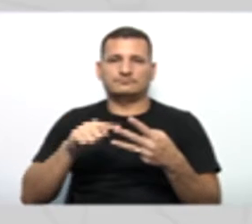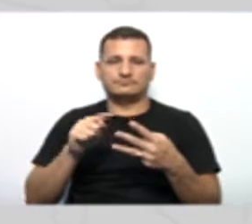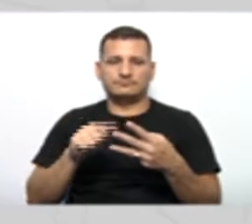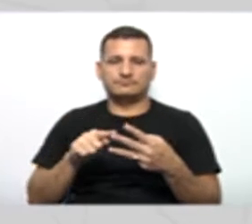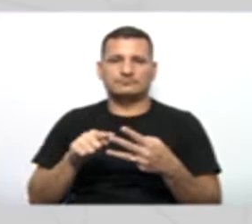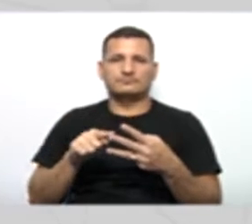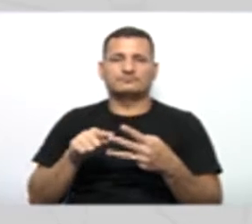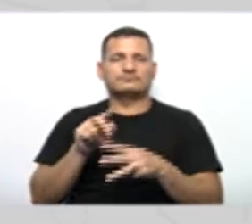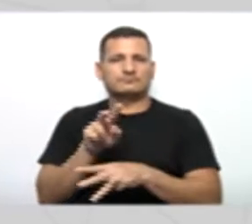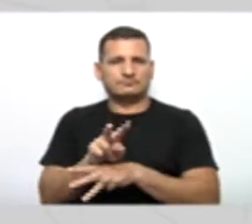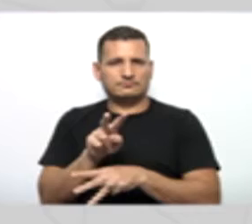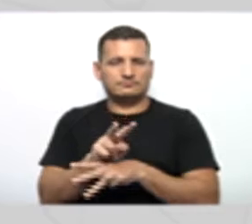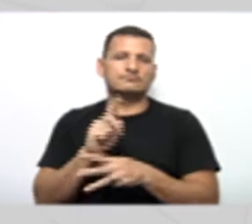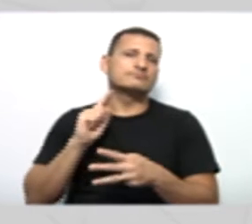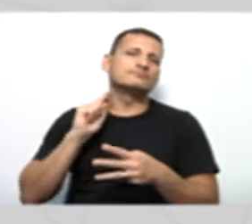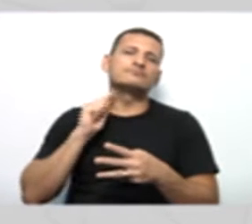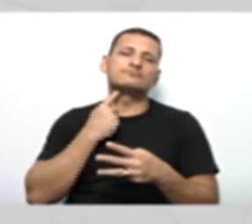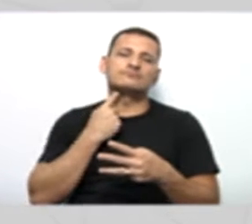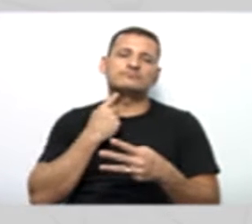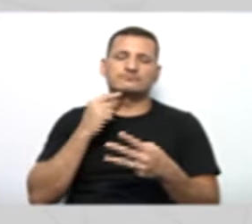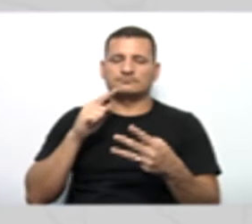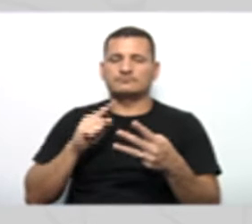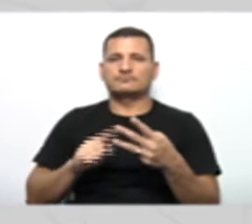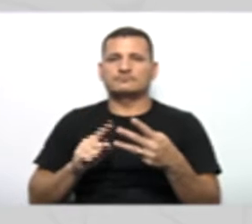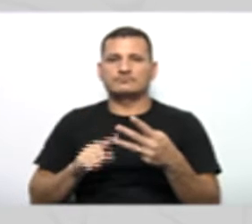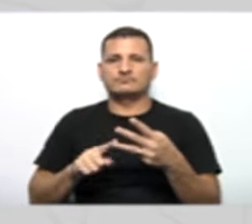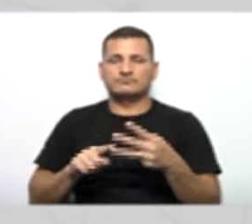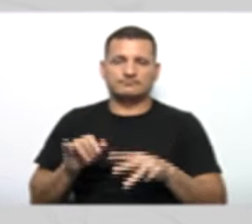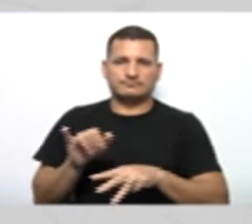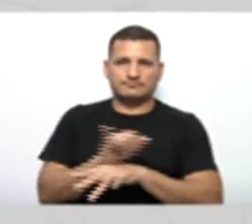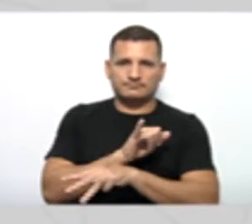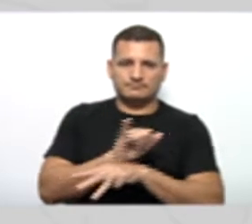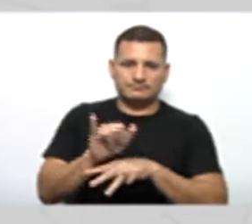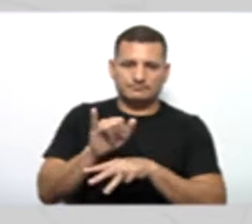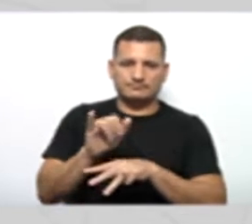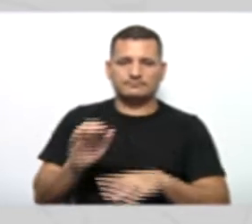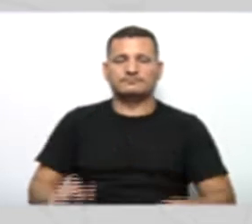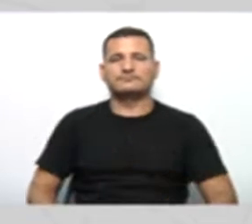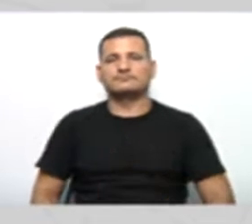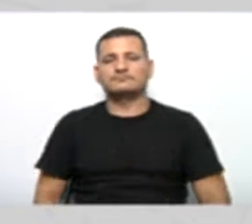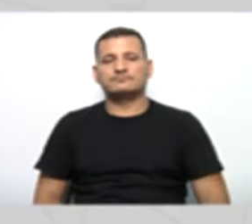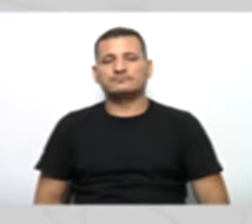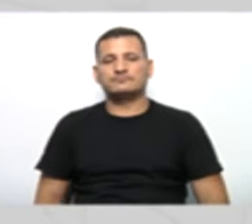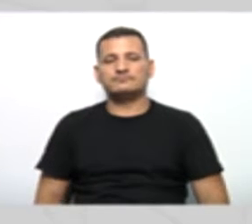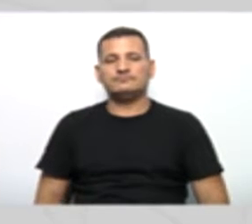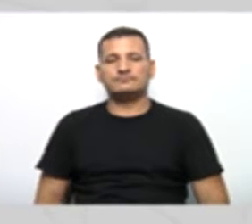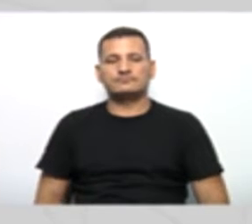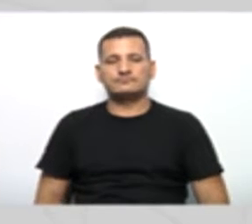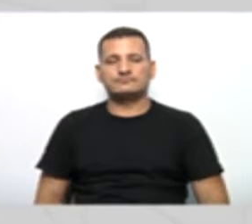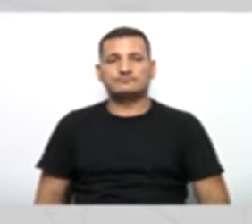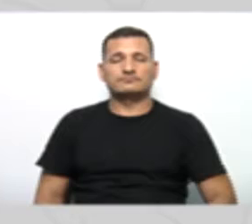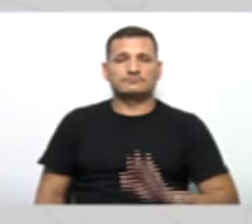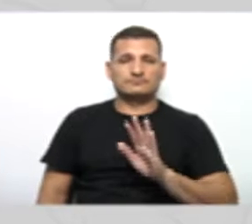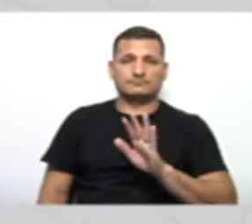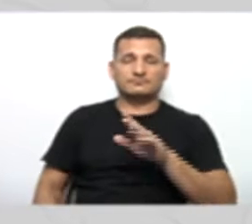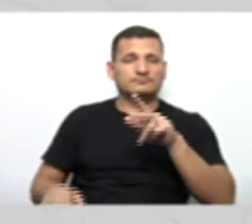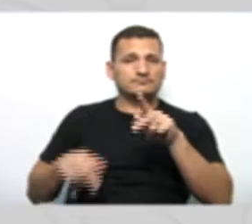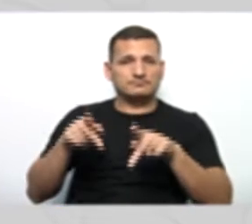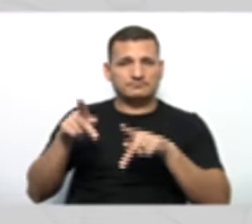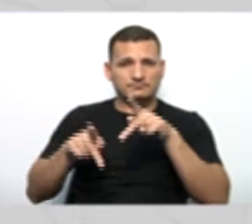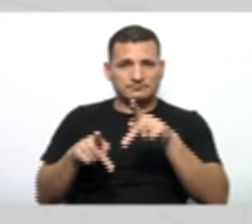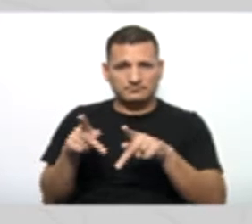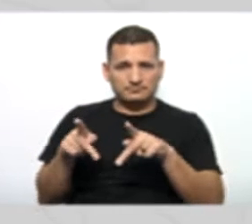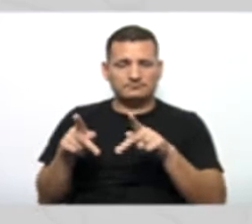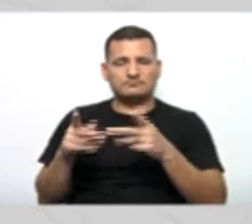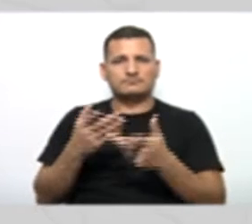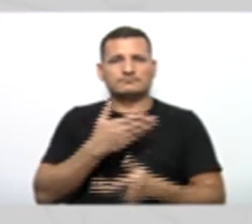preservação da poluição e abordagens estratégicas. Então, a população e o